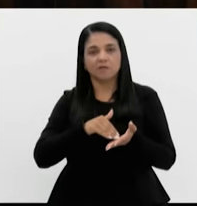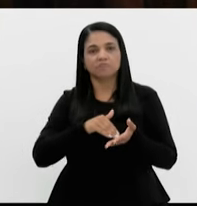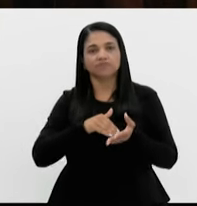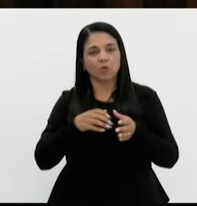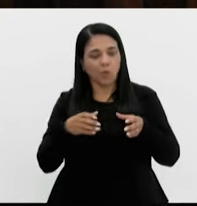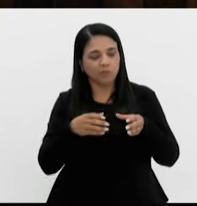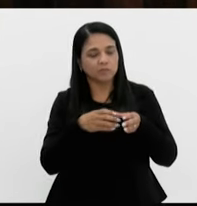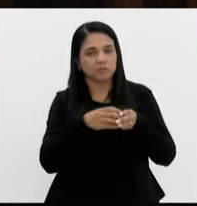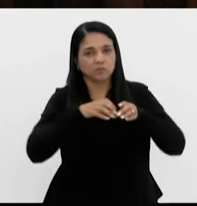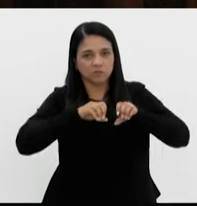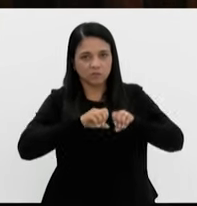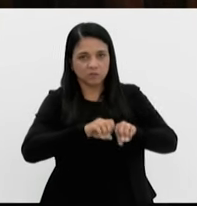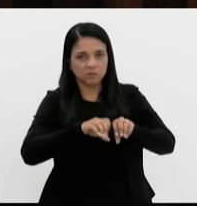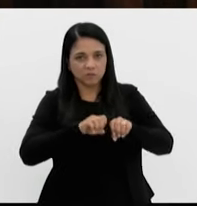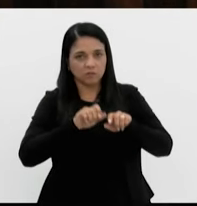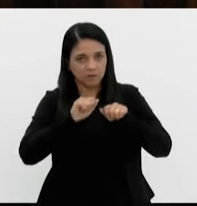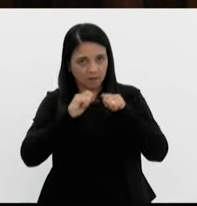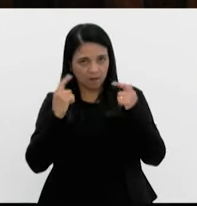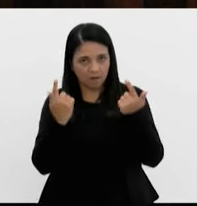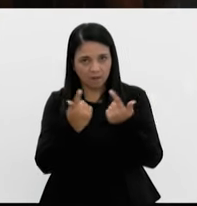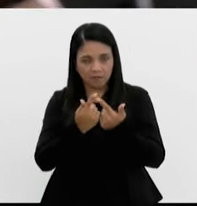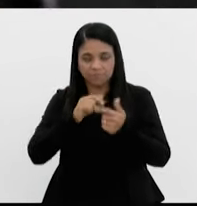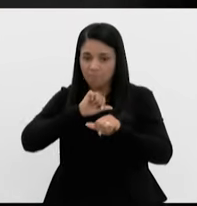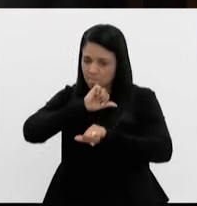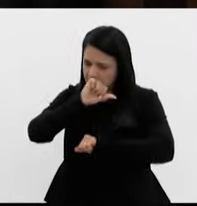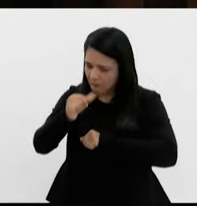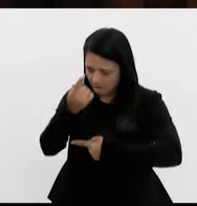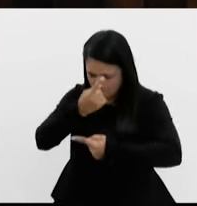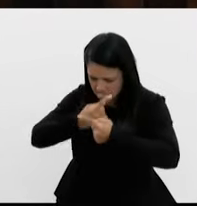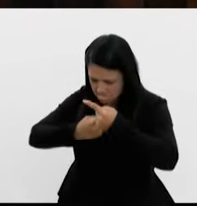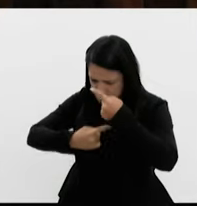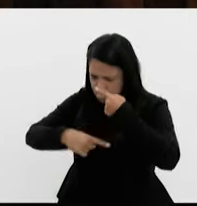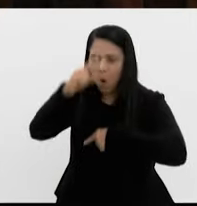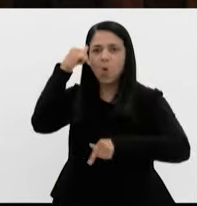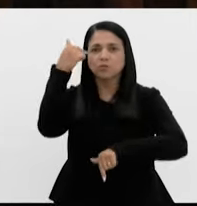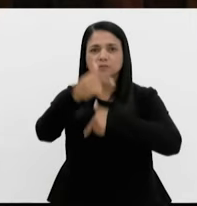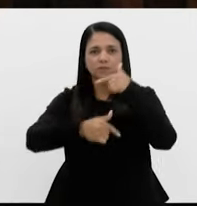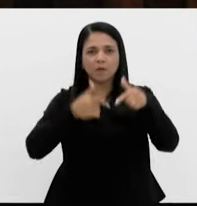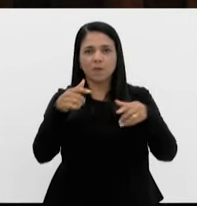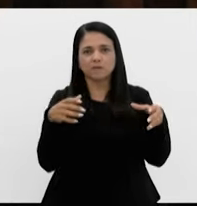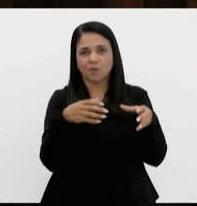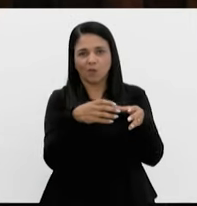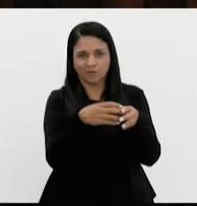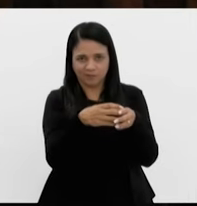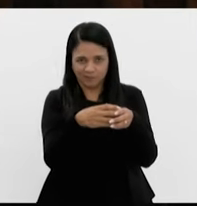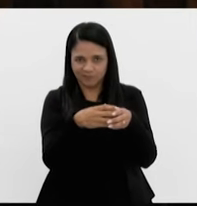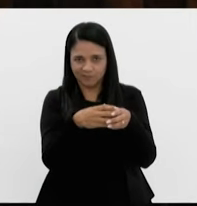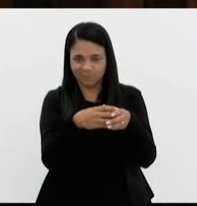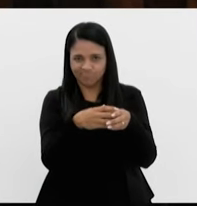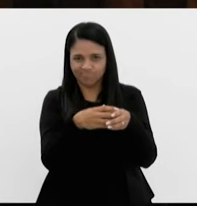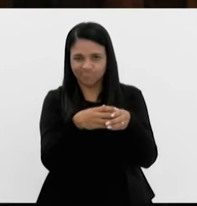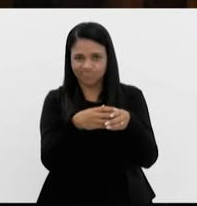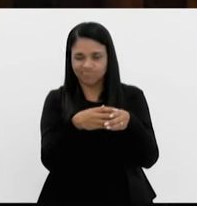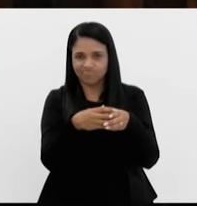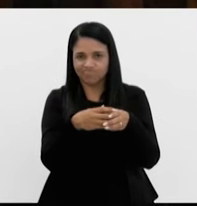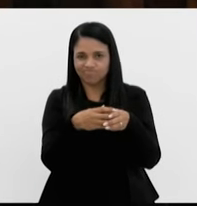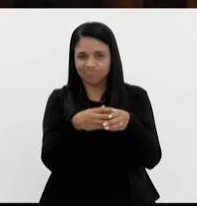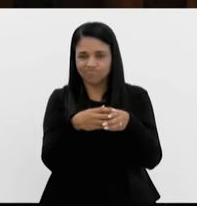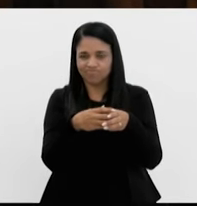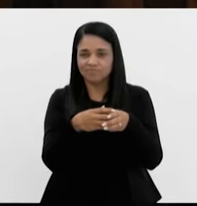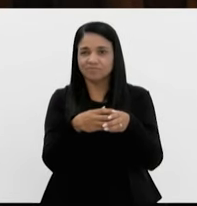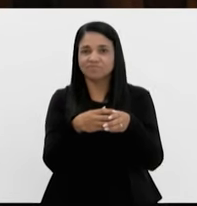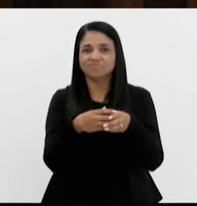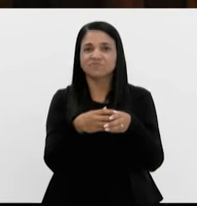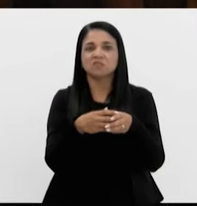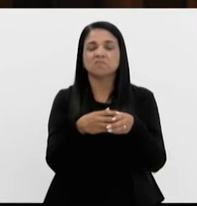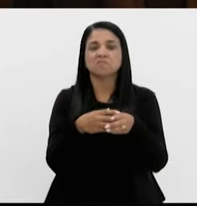casa que revolucionou o trabalho da comissão rompendo uma trajetória de